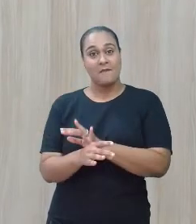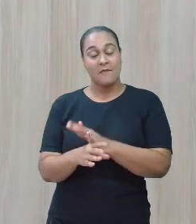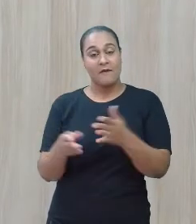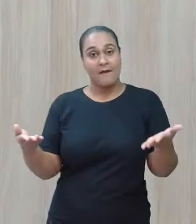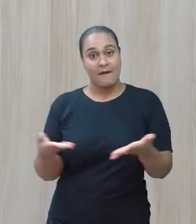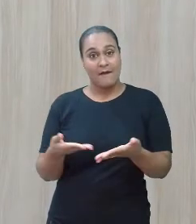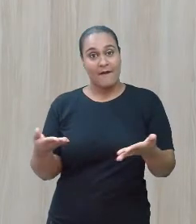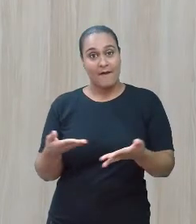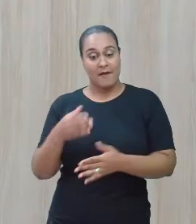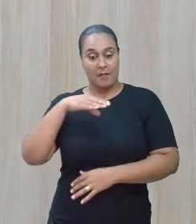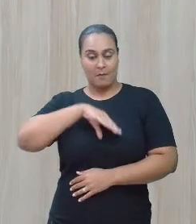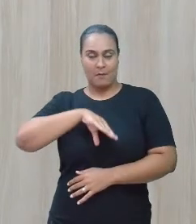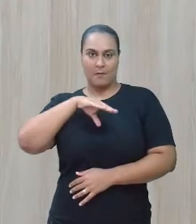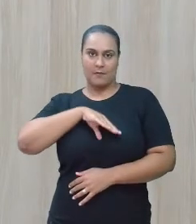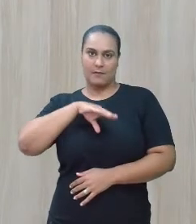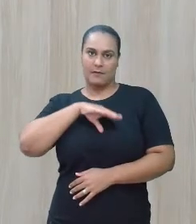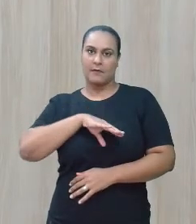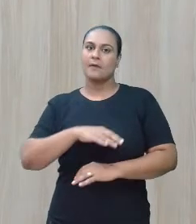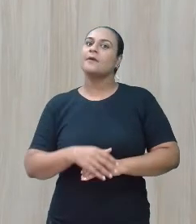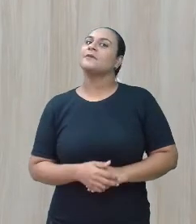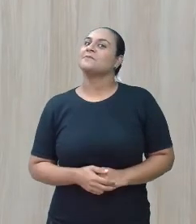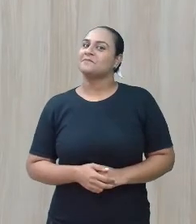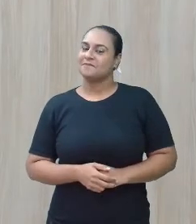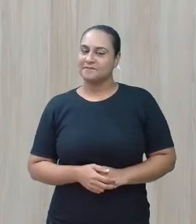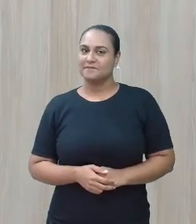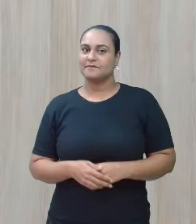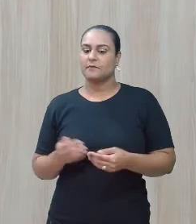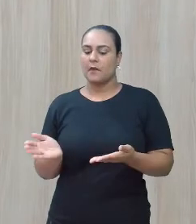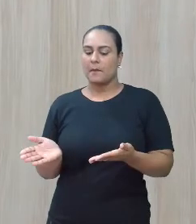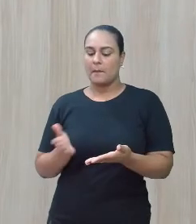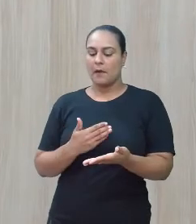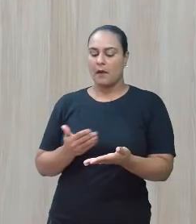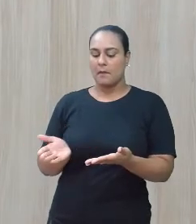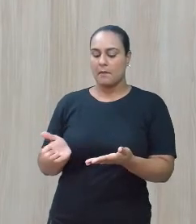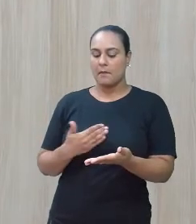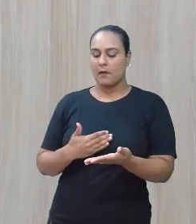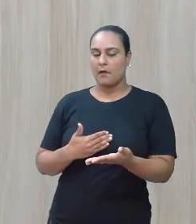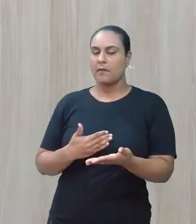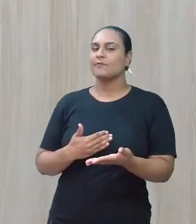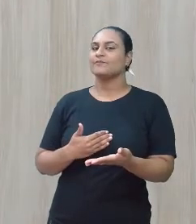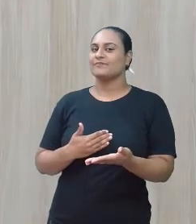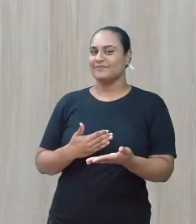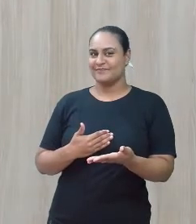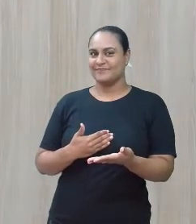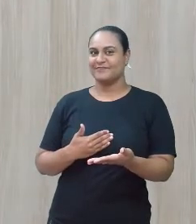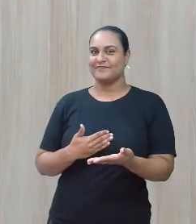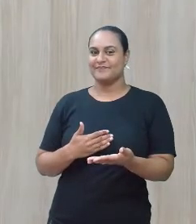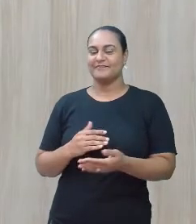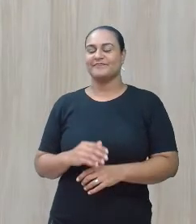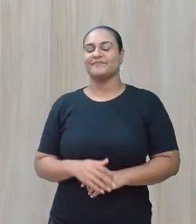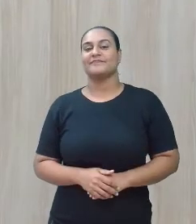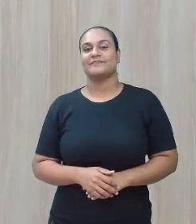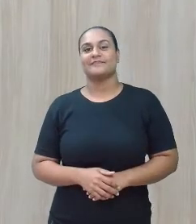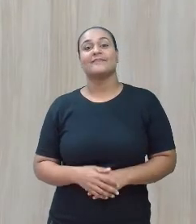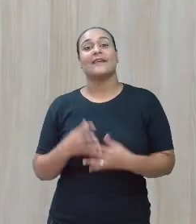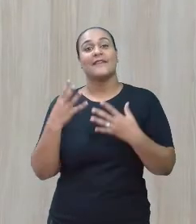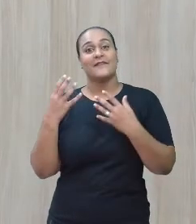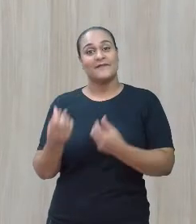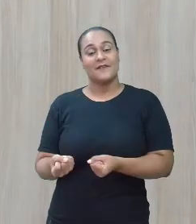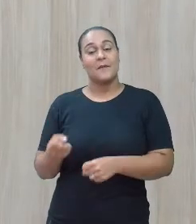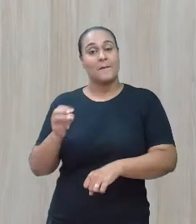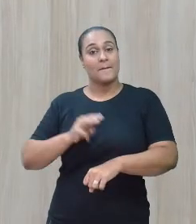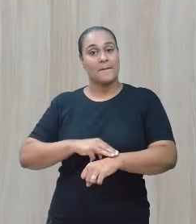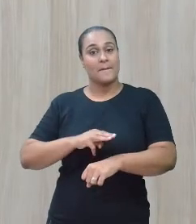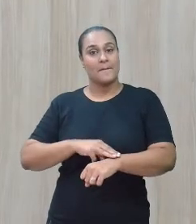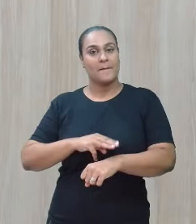aula de língua portuguesa. Então, passa aí as páginas do seu caderno e vamos a mais um